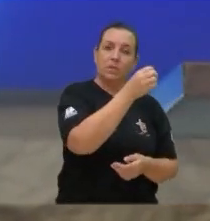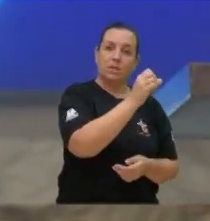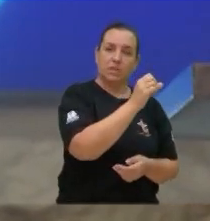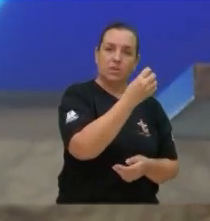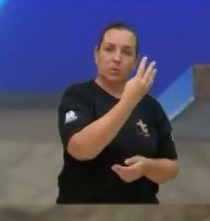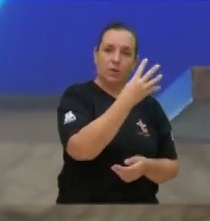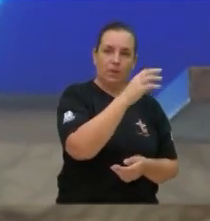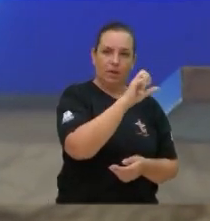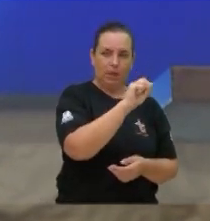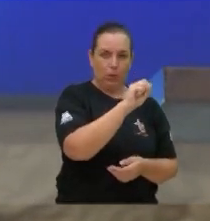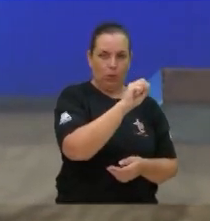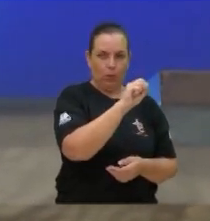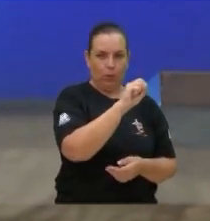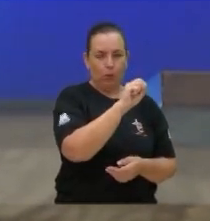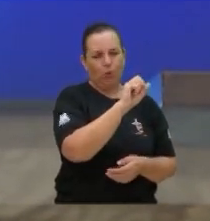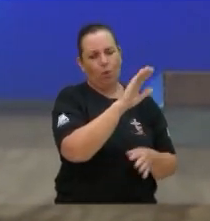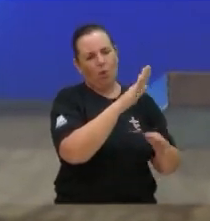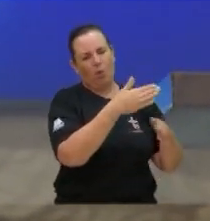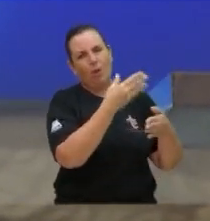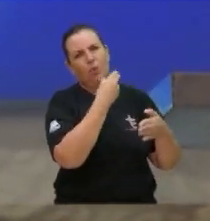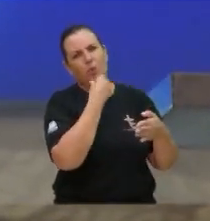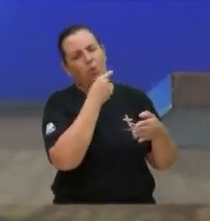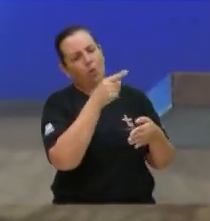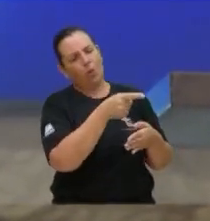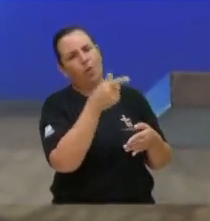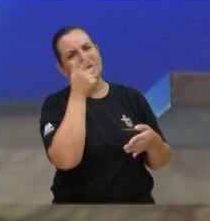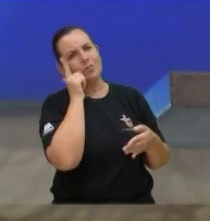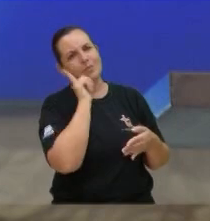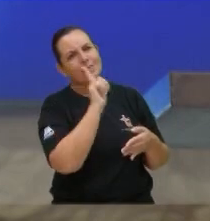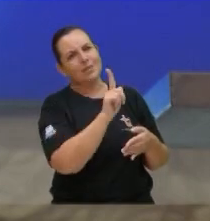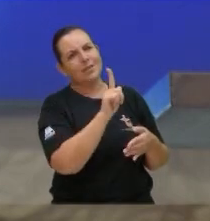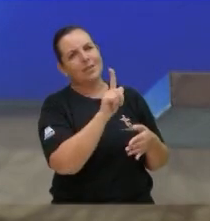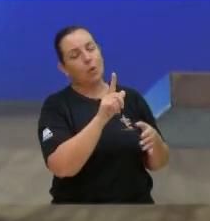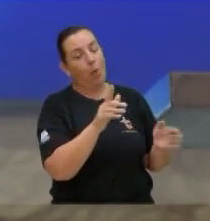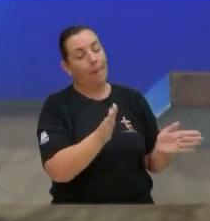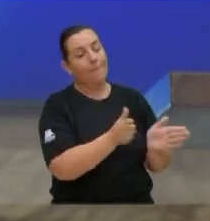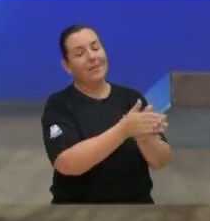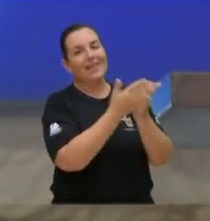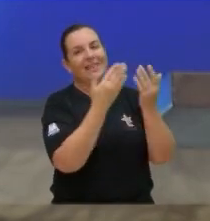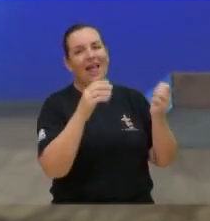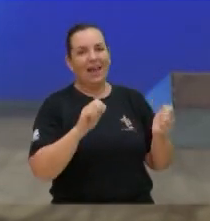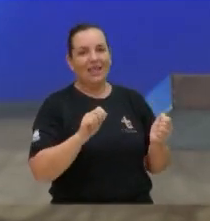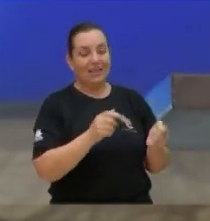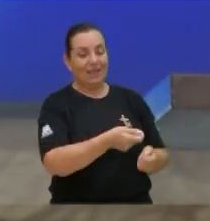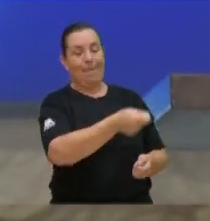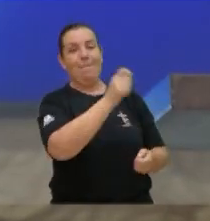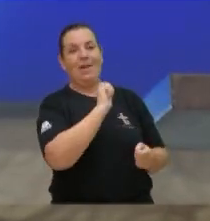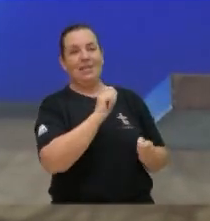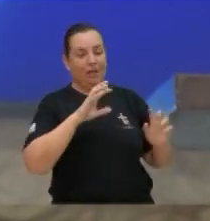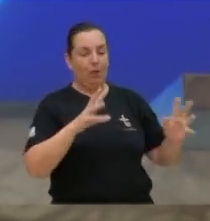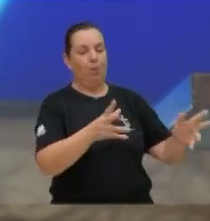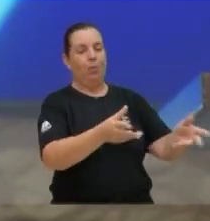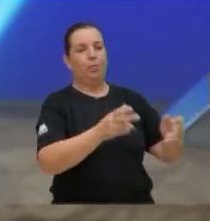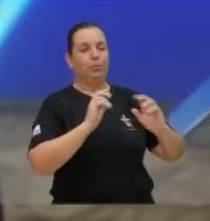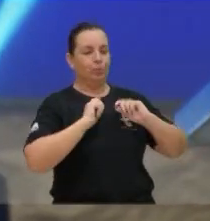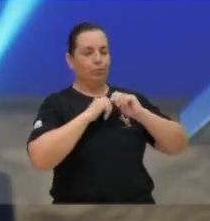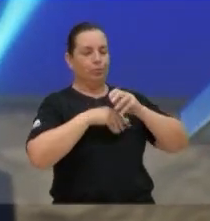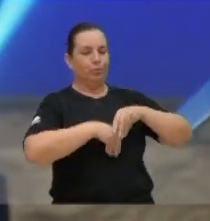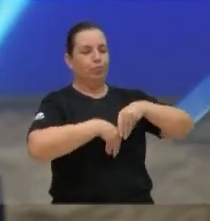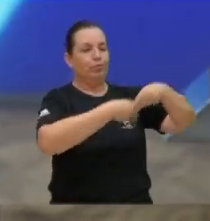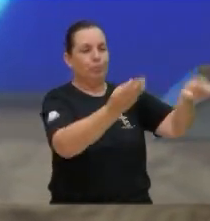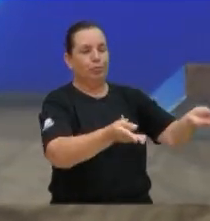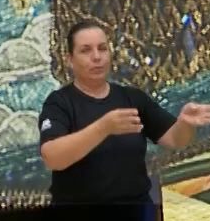1648, quando aquele homem conseguiu o milagre da pesca, o primeiro, e na semana